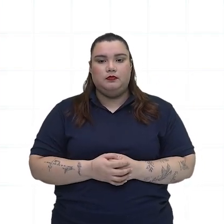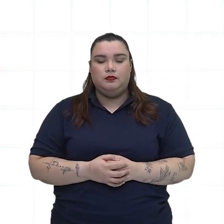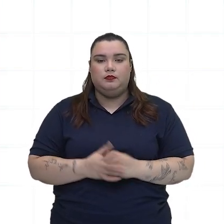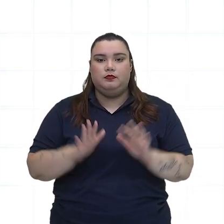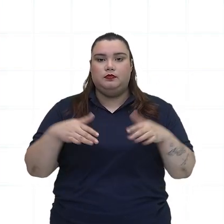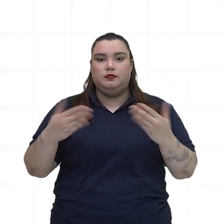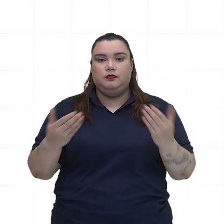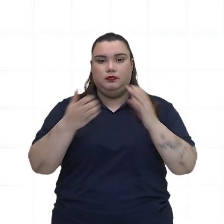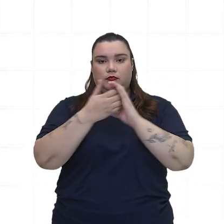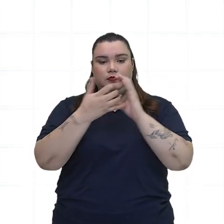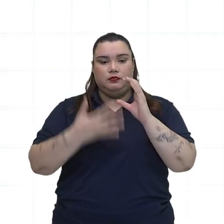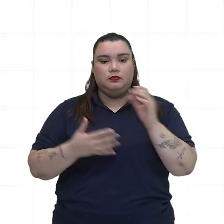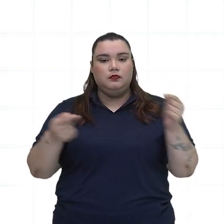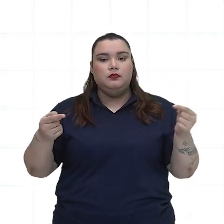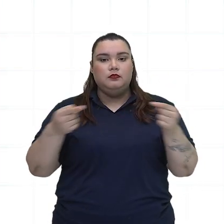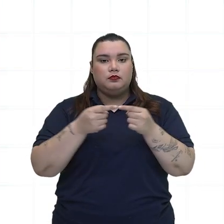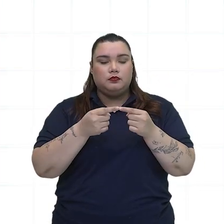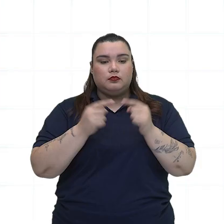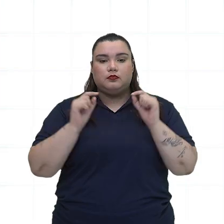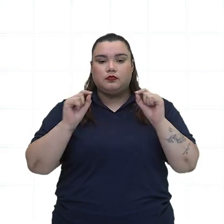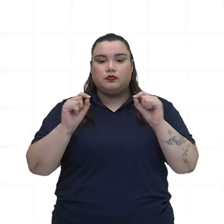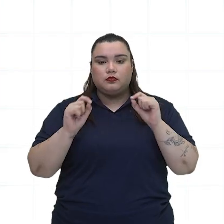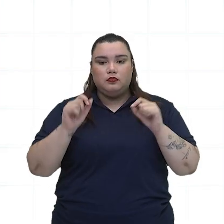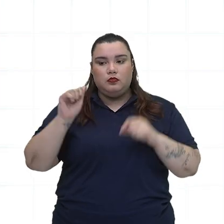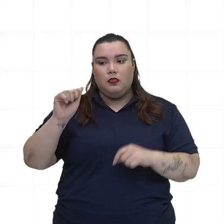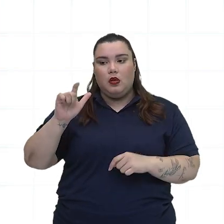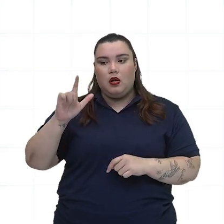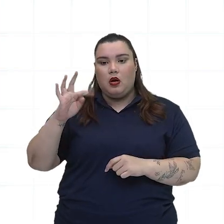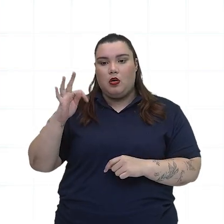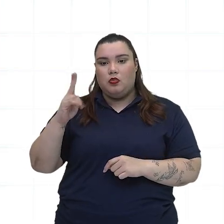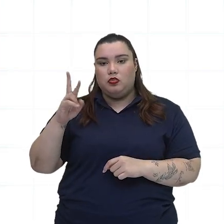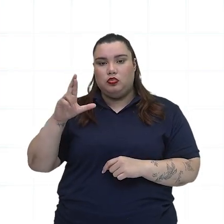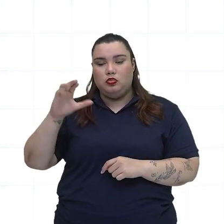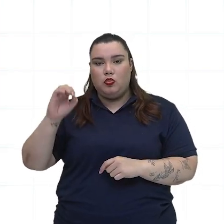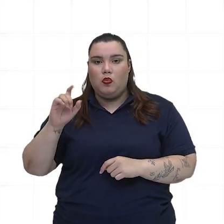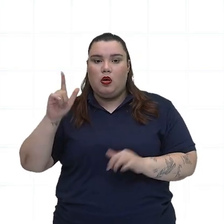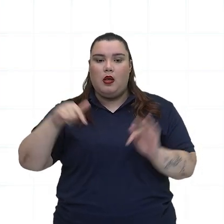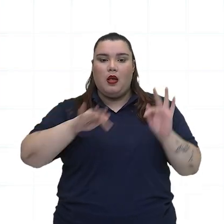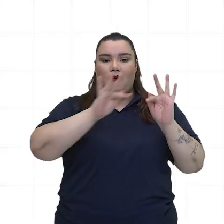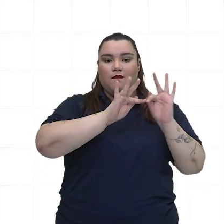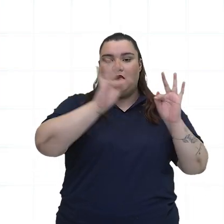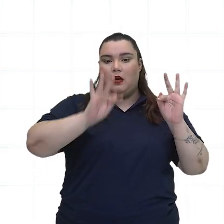que determina a altura do som é a frequência da onda.